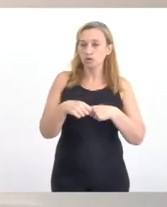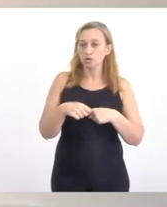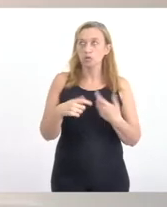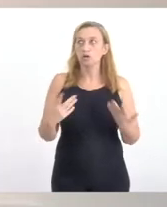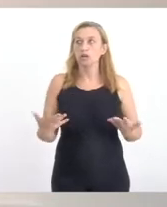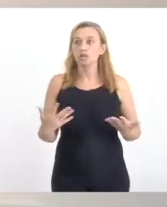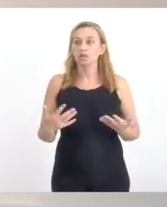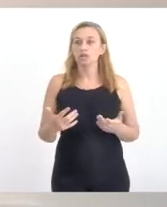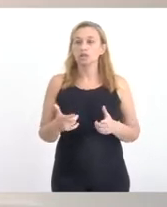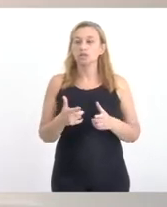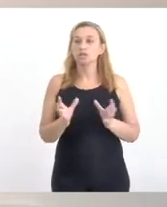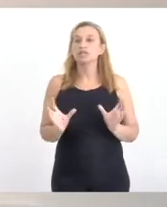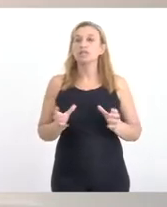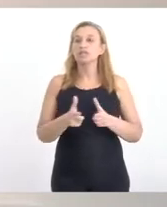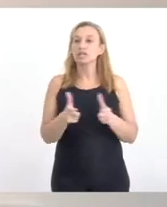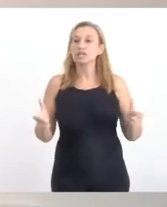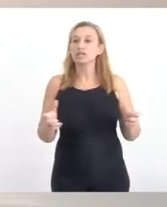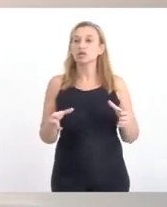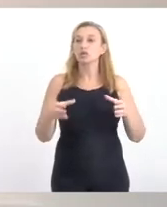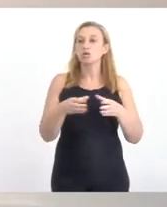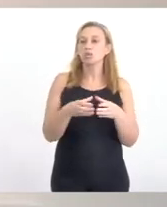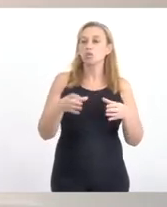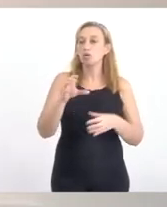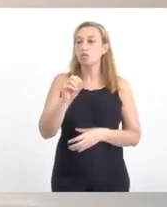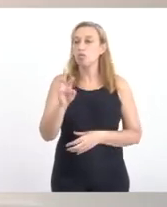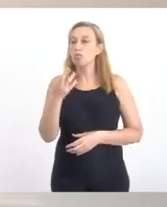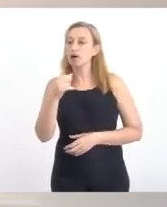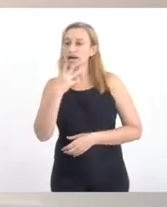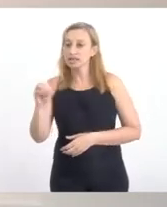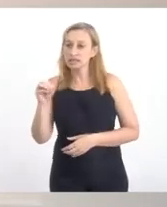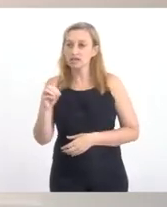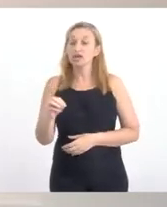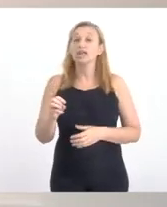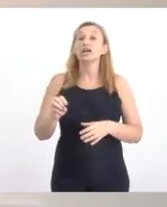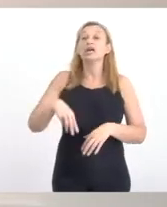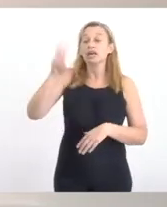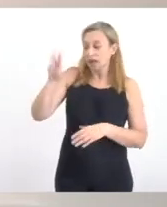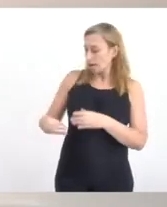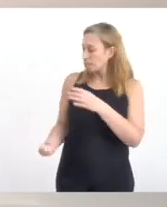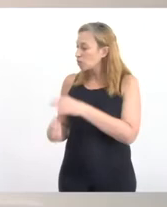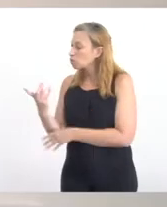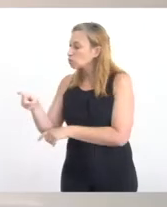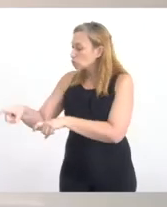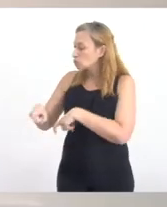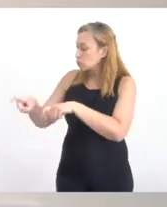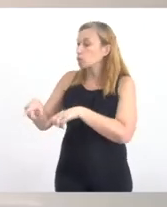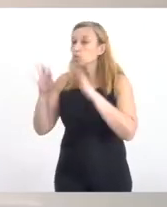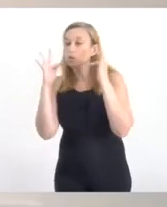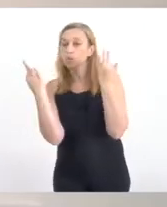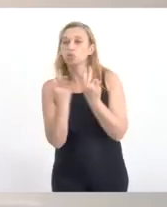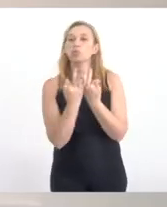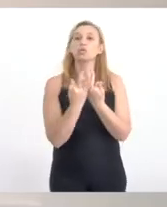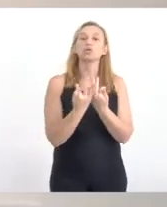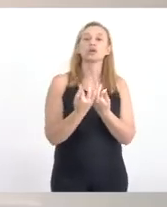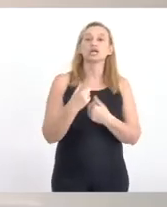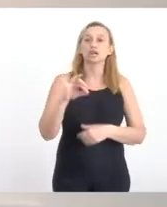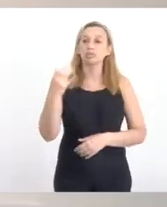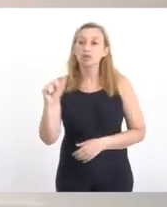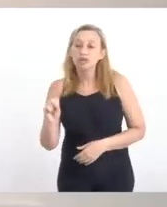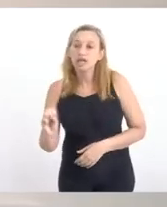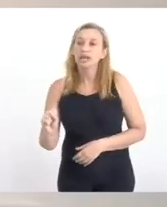essas grandes corporações do alimento aí Quem produz alimenta quem tá no campo é agricultura familiar camponesa